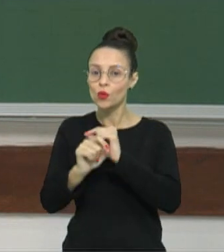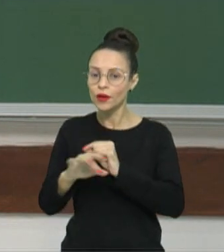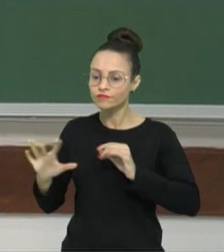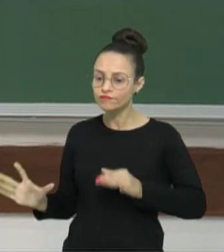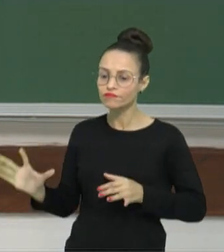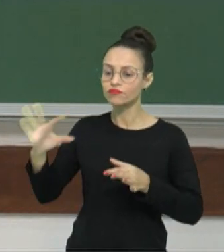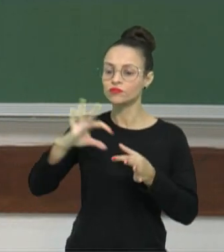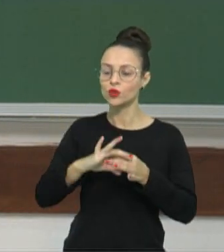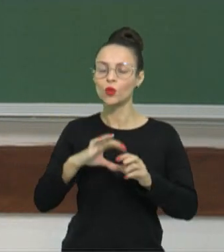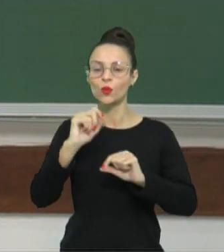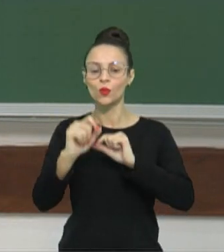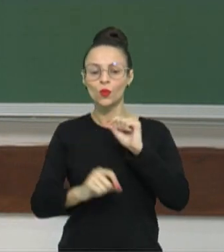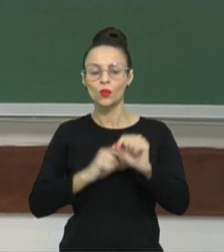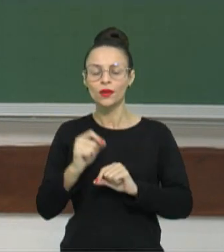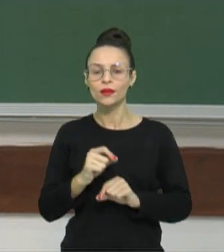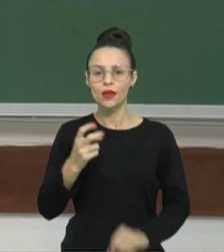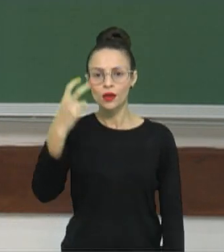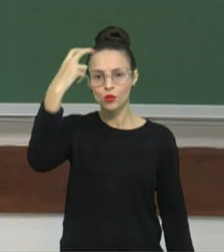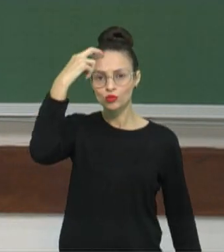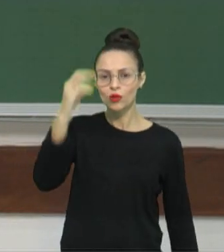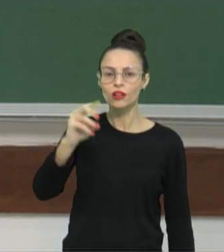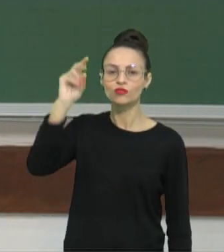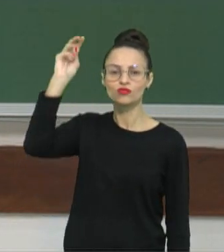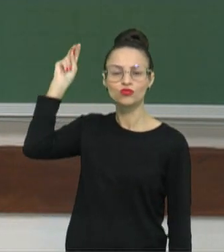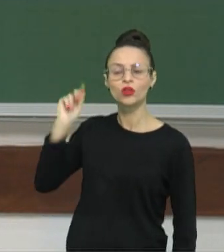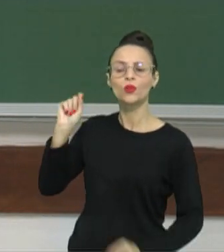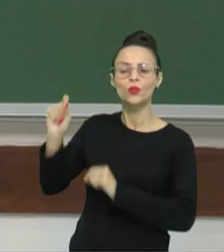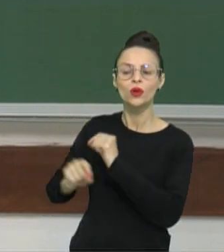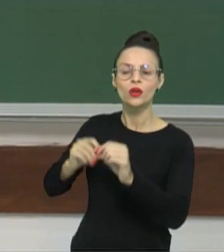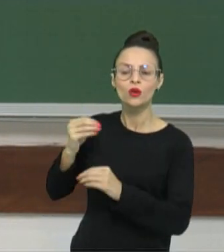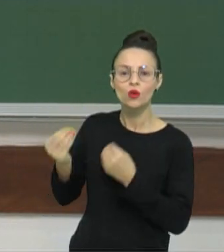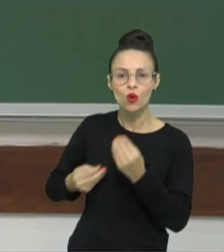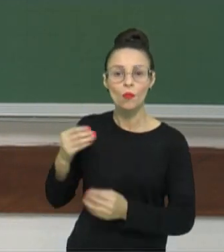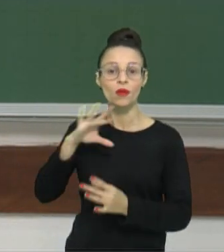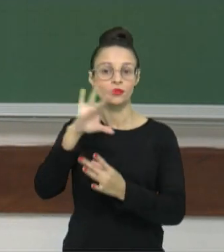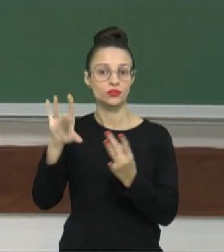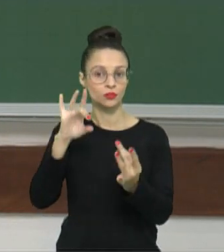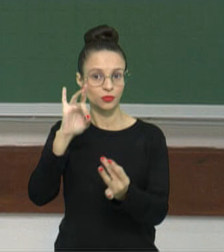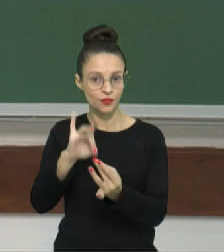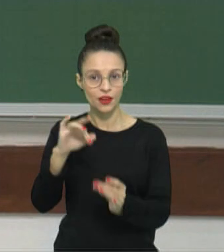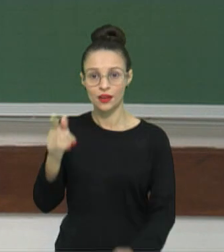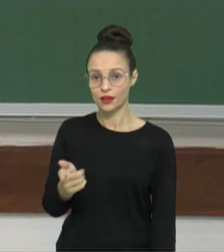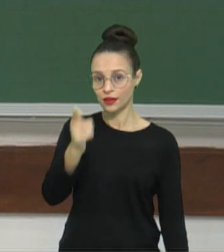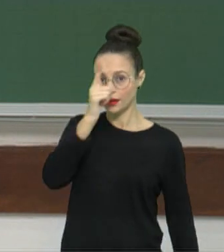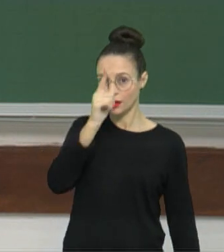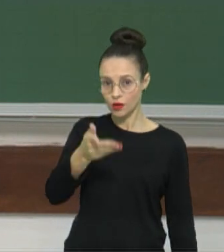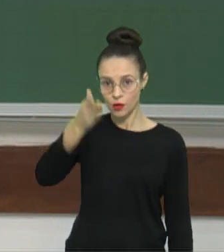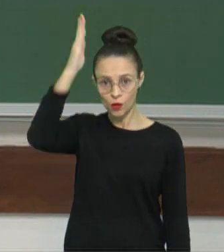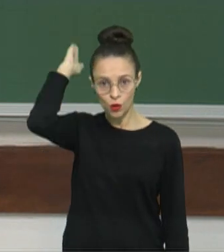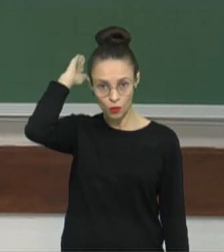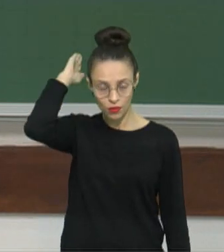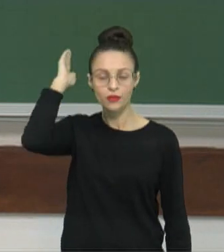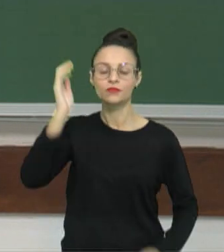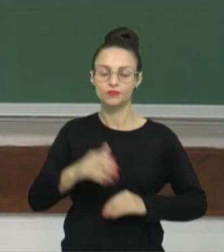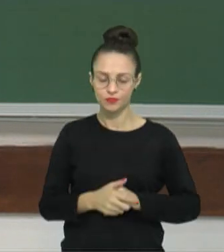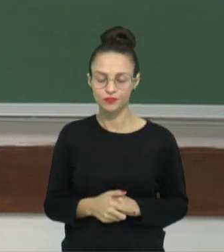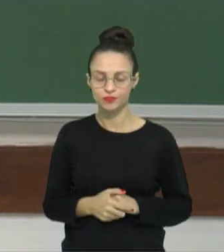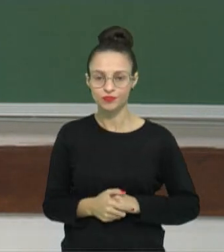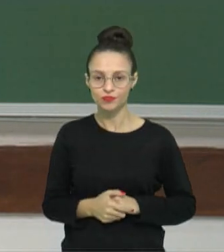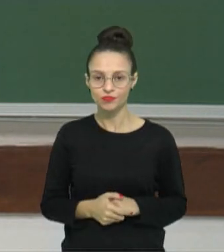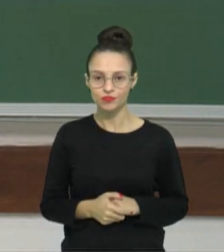que foram essas culturas antigas, mais especificamente greco-romanas, né, da Grécia e da Roma